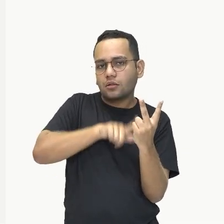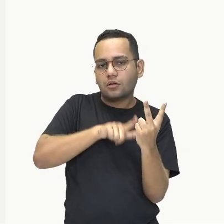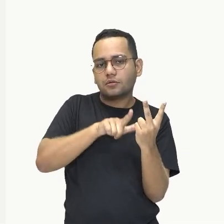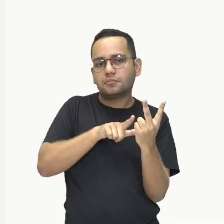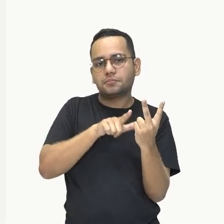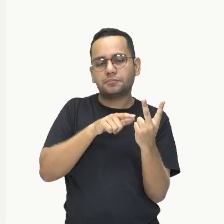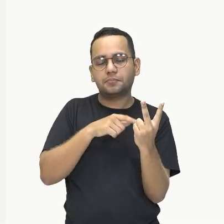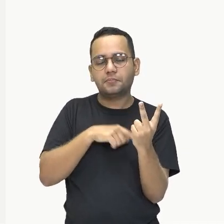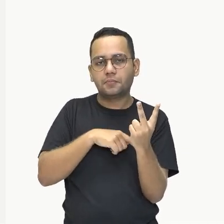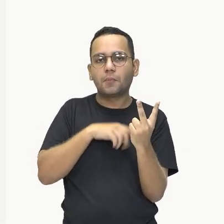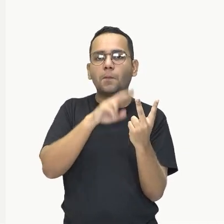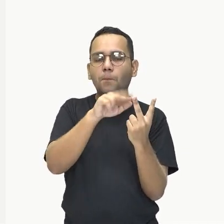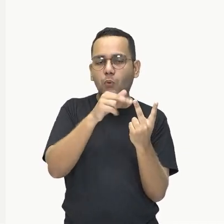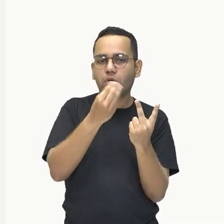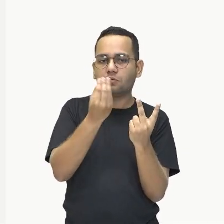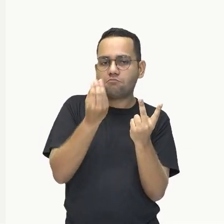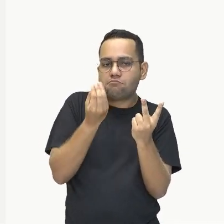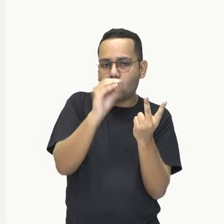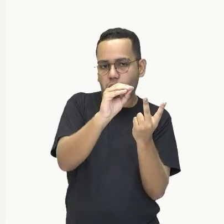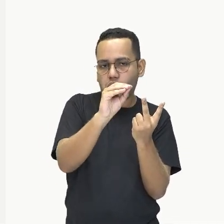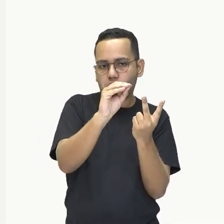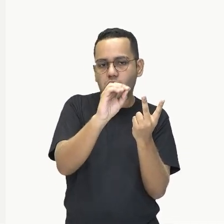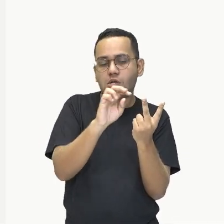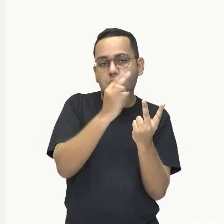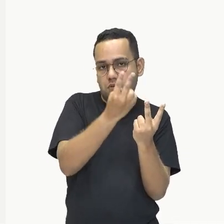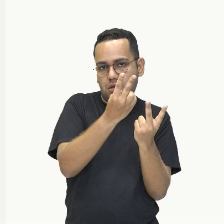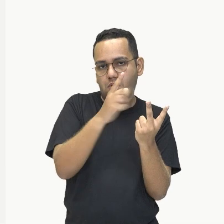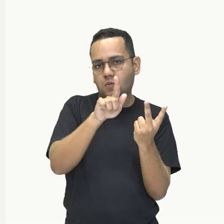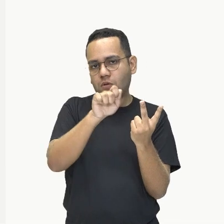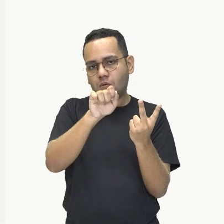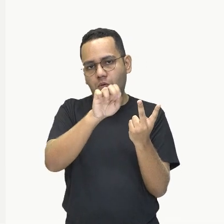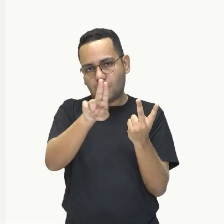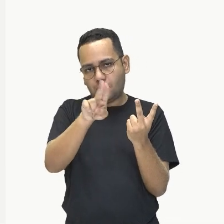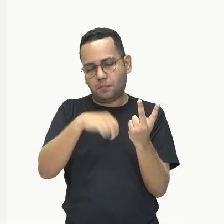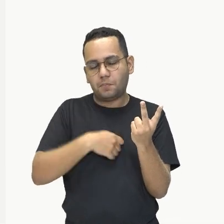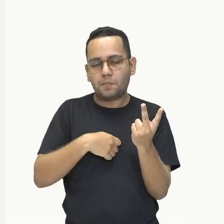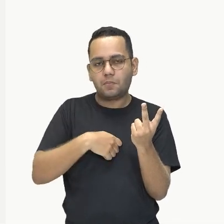2 no meu expoente, então, segundo grau.